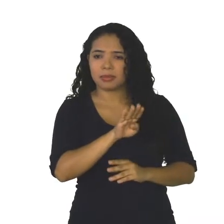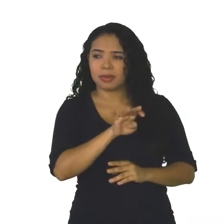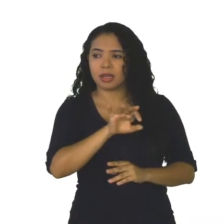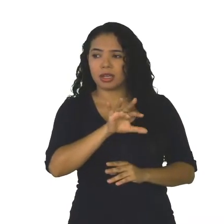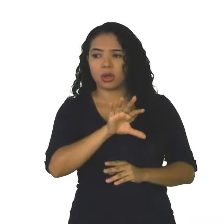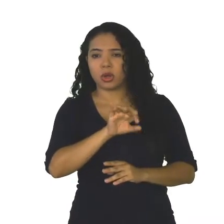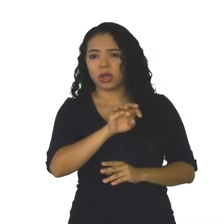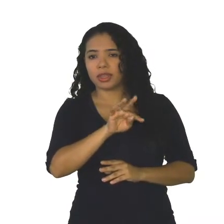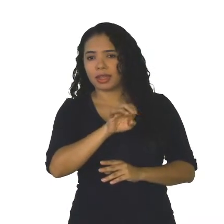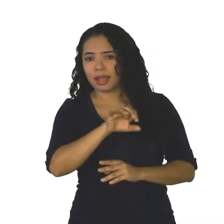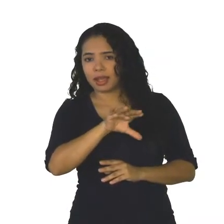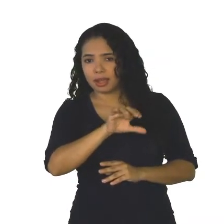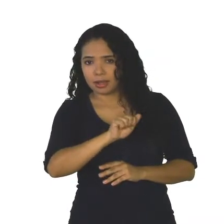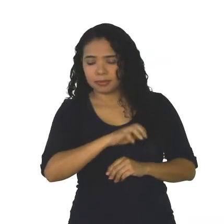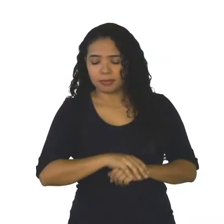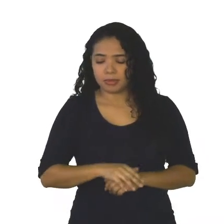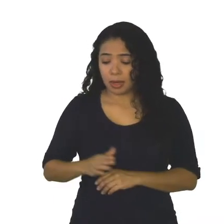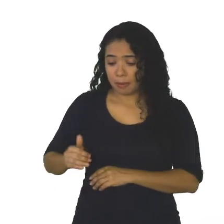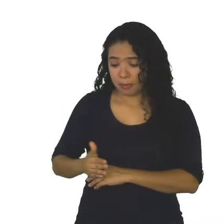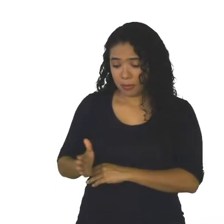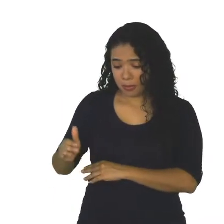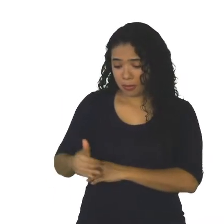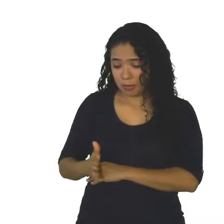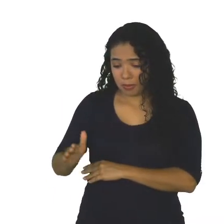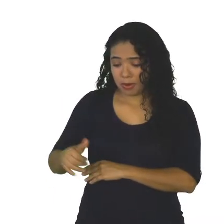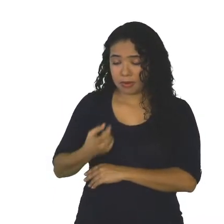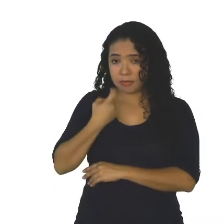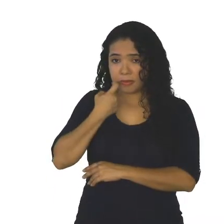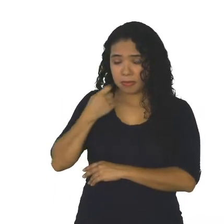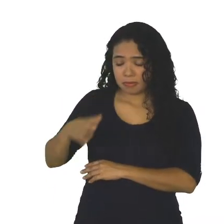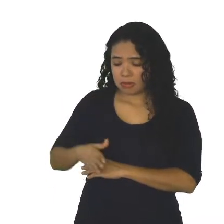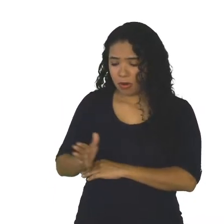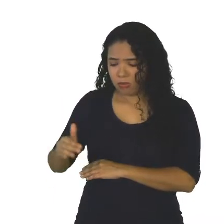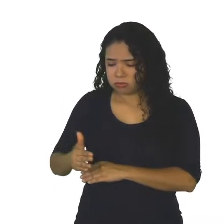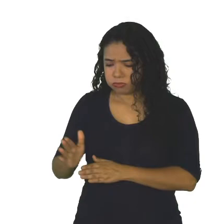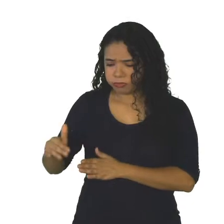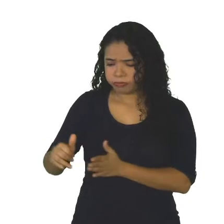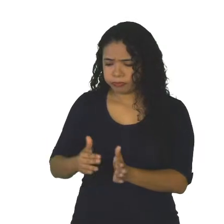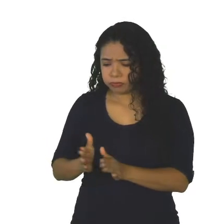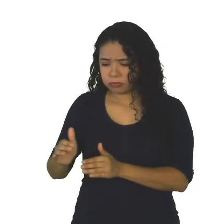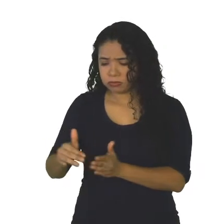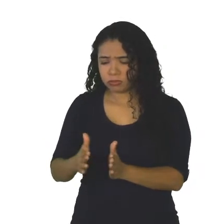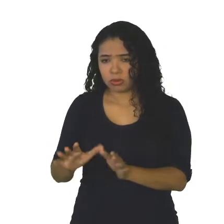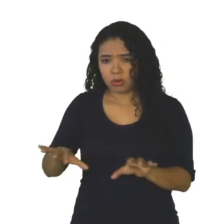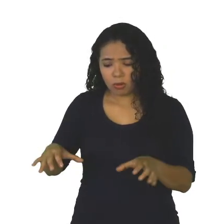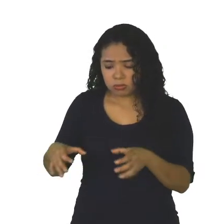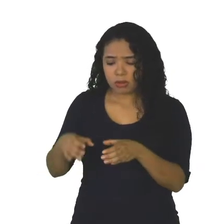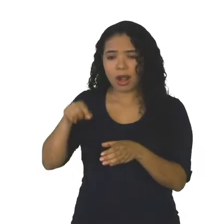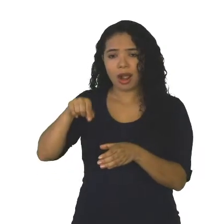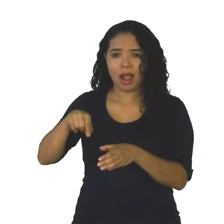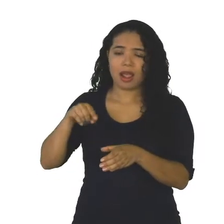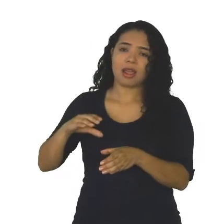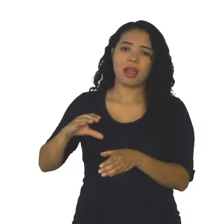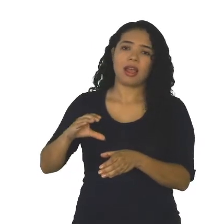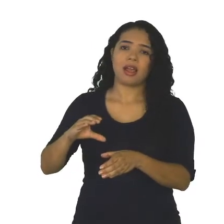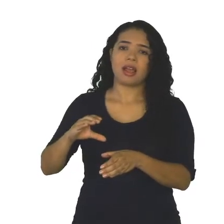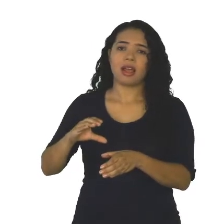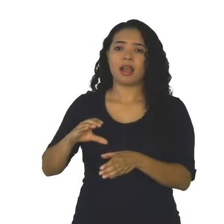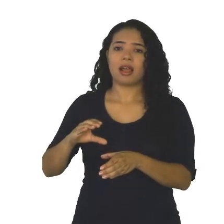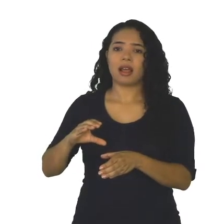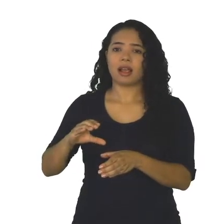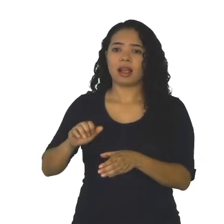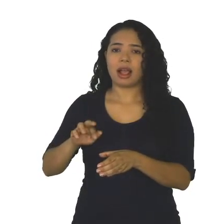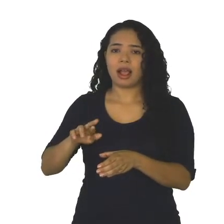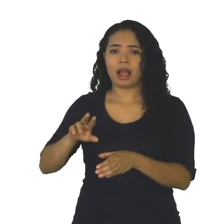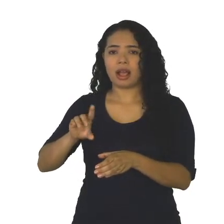de peixes, cardume, né? Então, assim, substantivo coletivo é aquela palavrinha ali